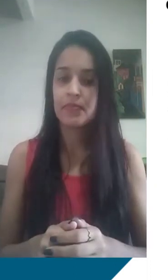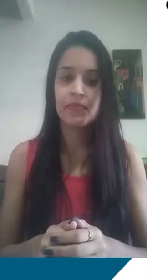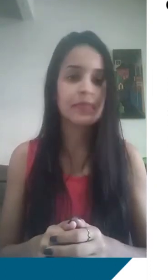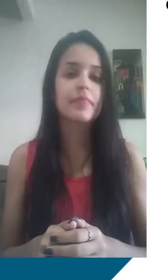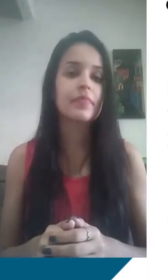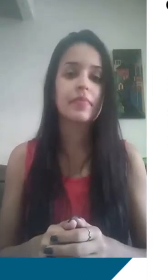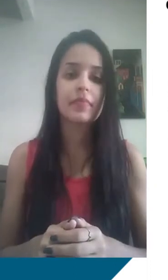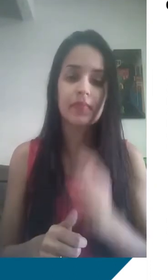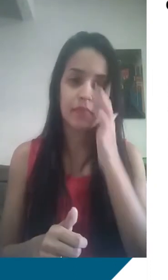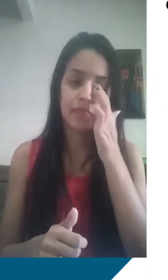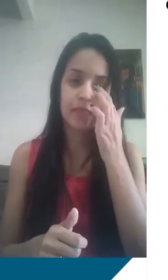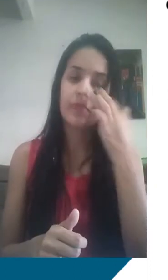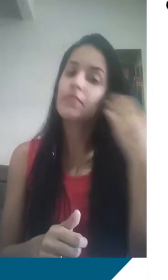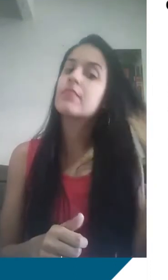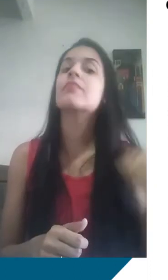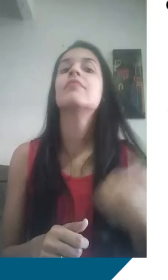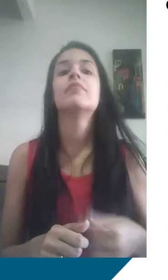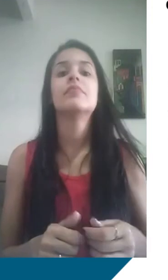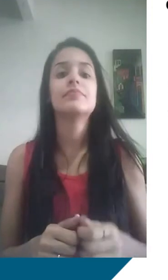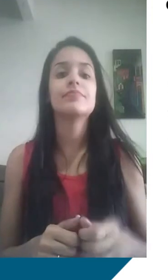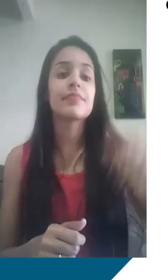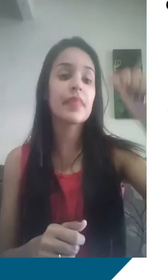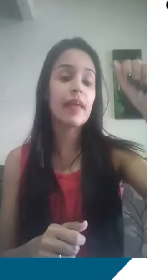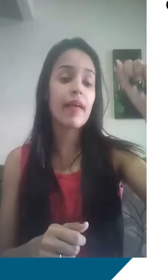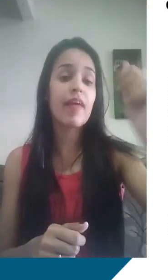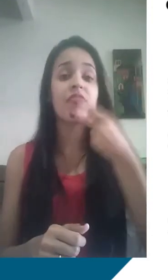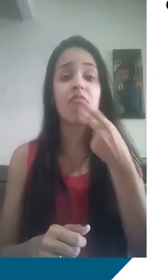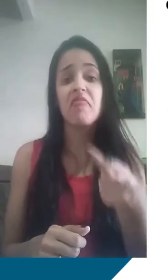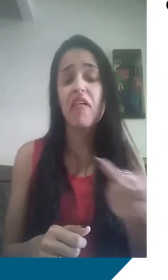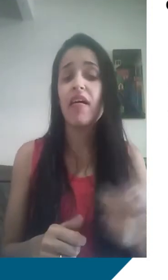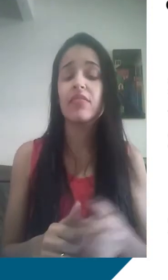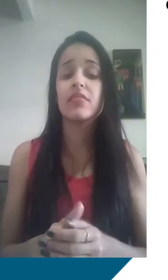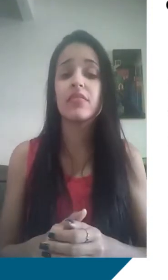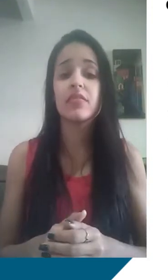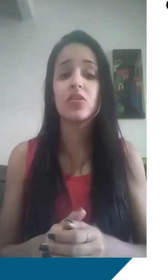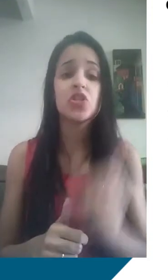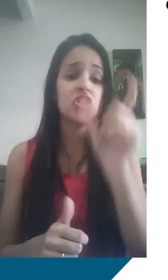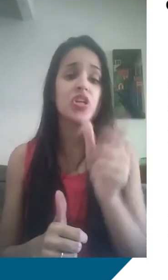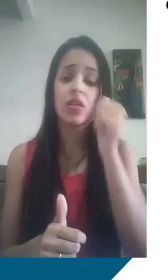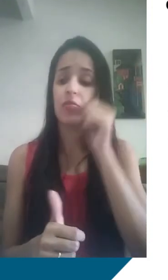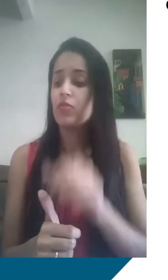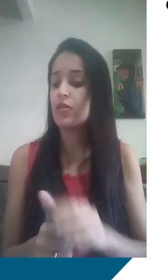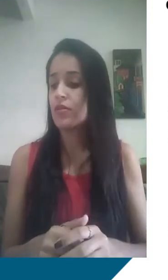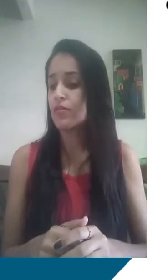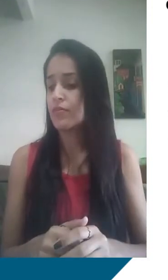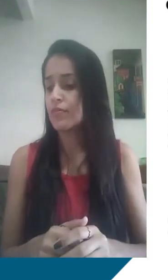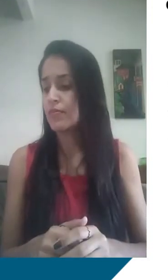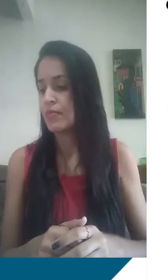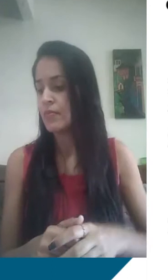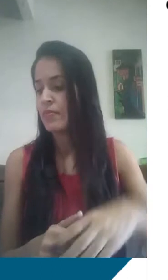o contrário do que desejavam. Já a expressão tais vantagens remete às qualidades do paletó do narrador, anteriormente elogiado